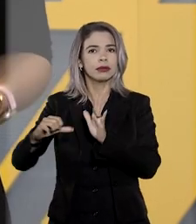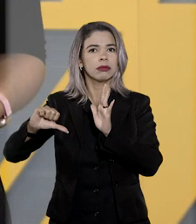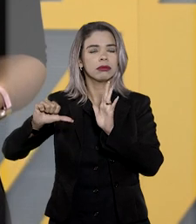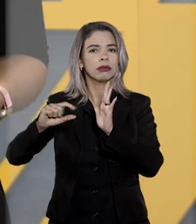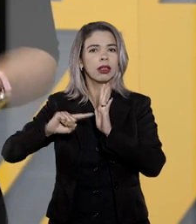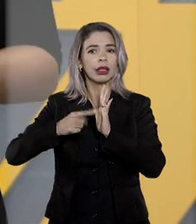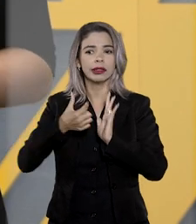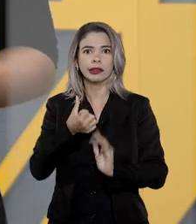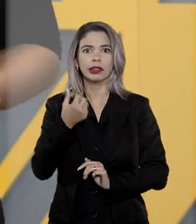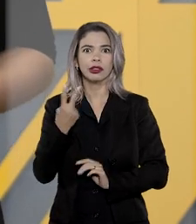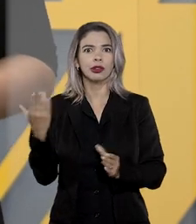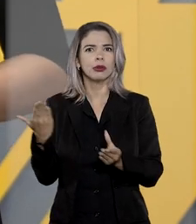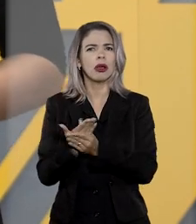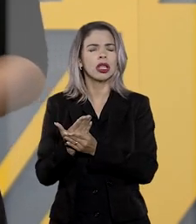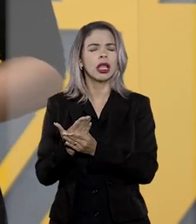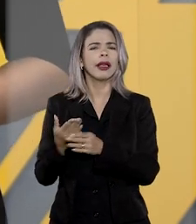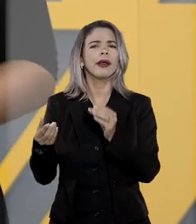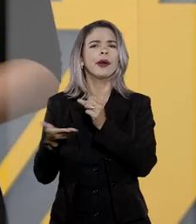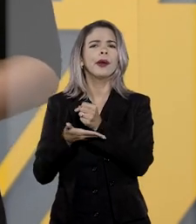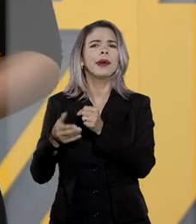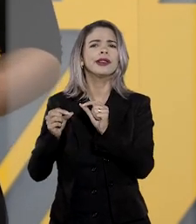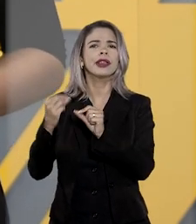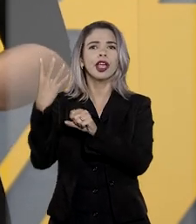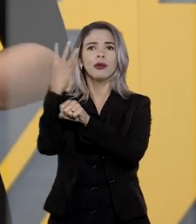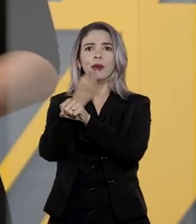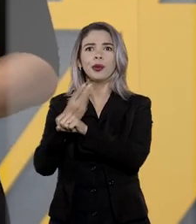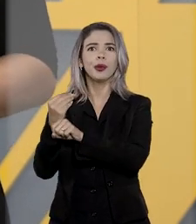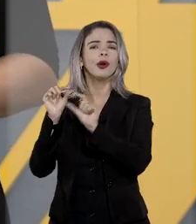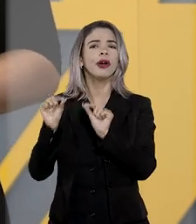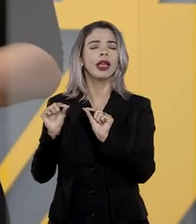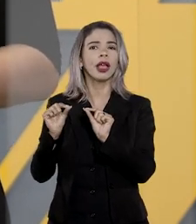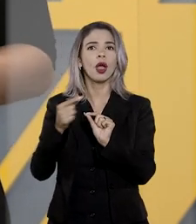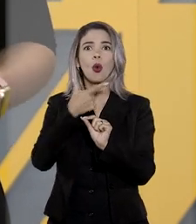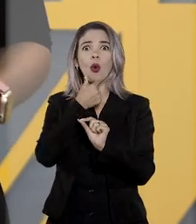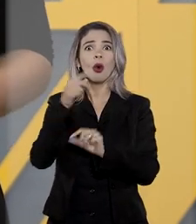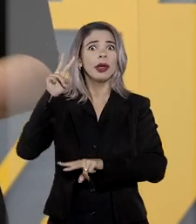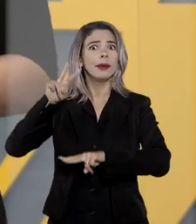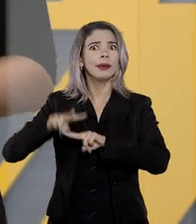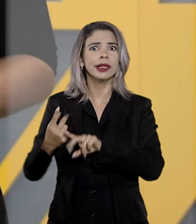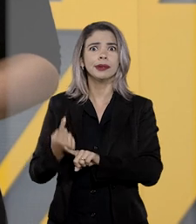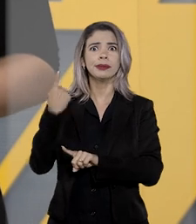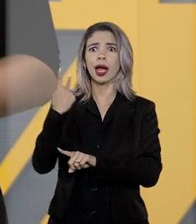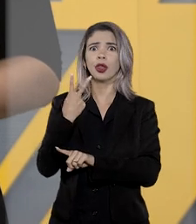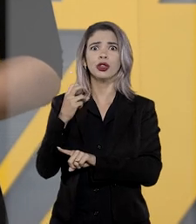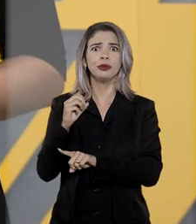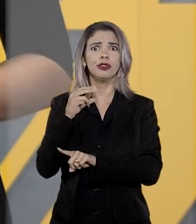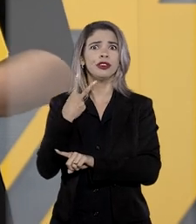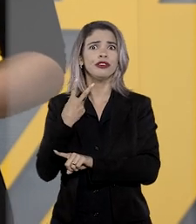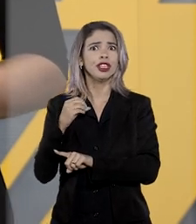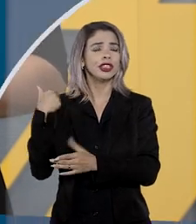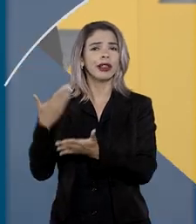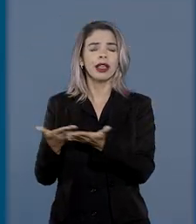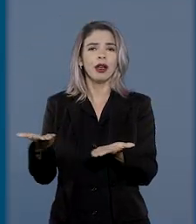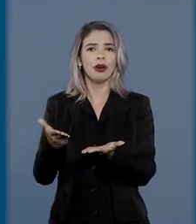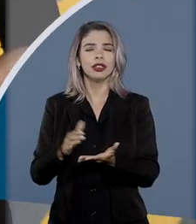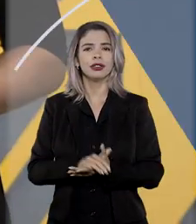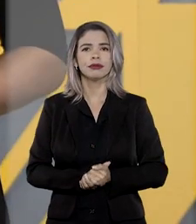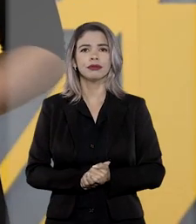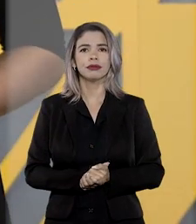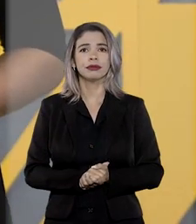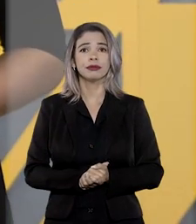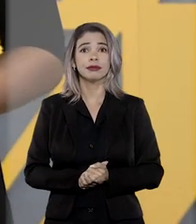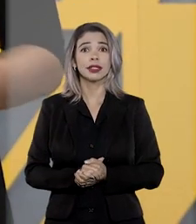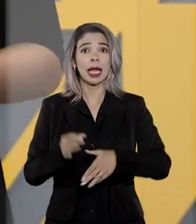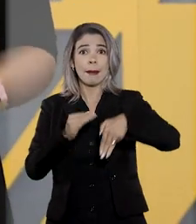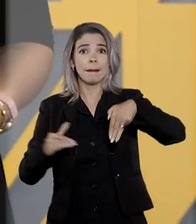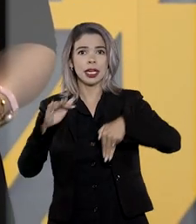processos criminais com base apenas em reconhecimento fotográfico. O homem estava preso desde 2020. Já